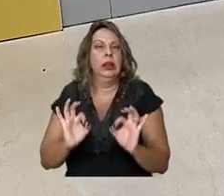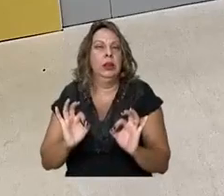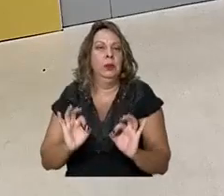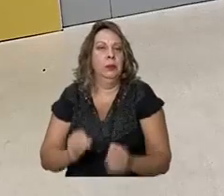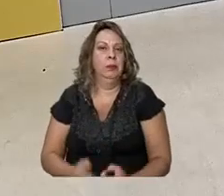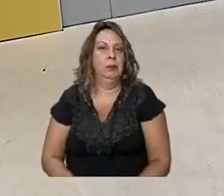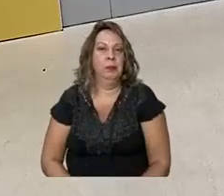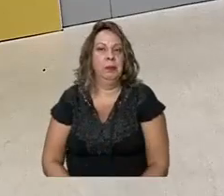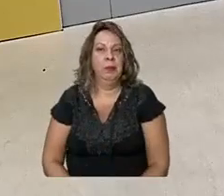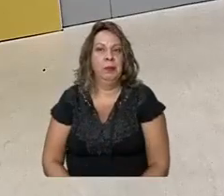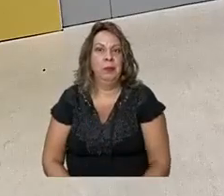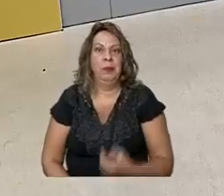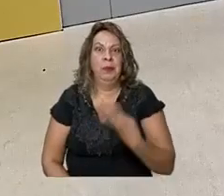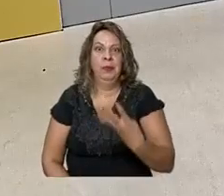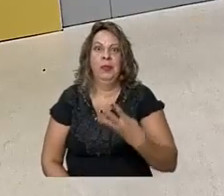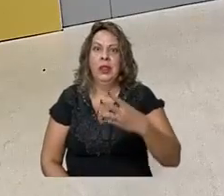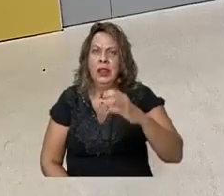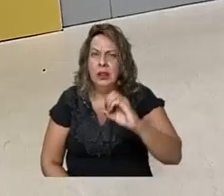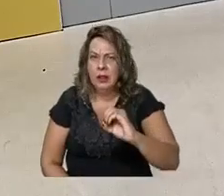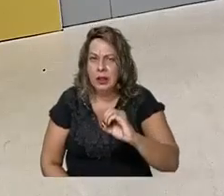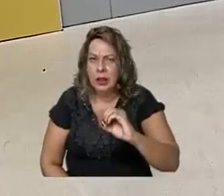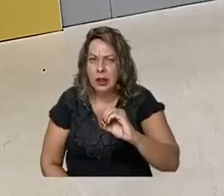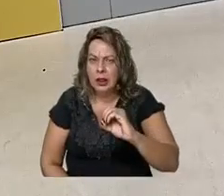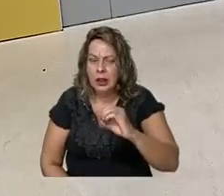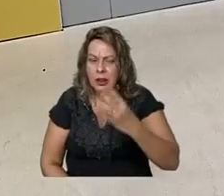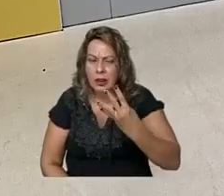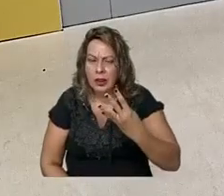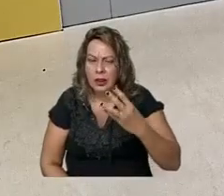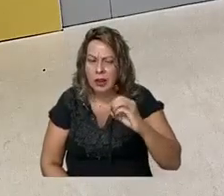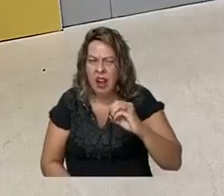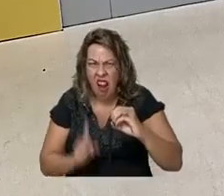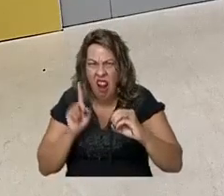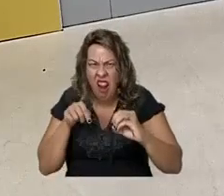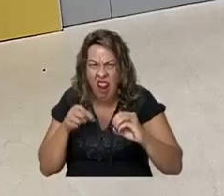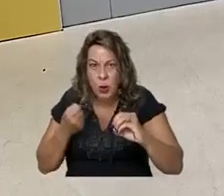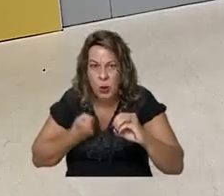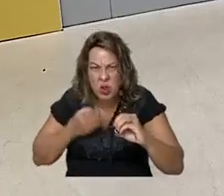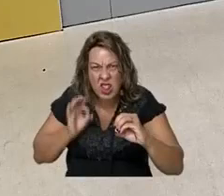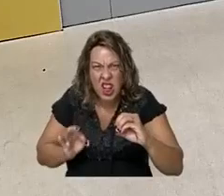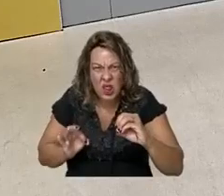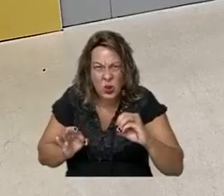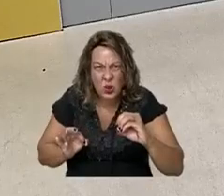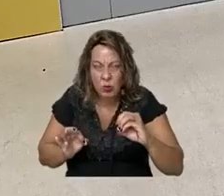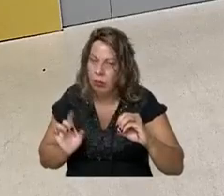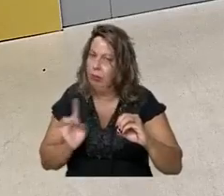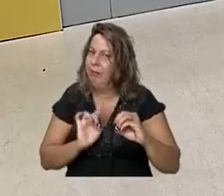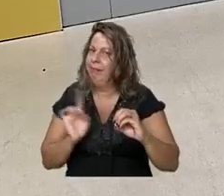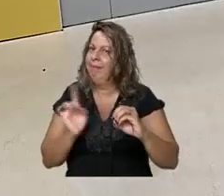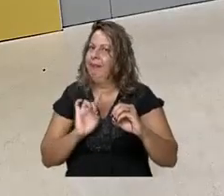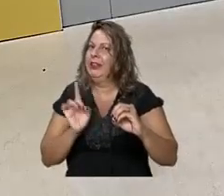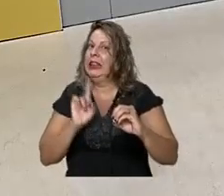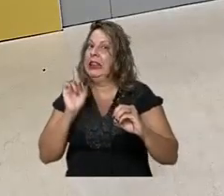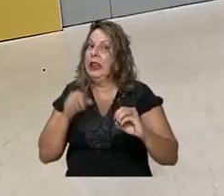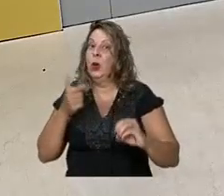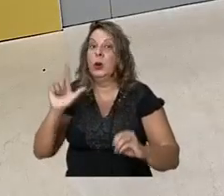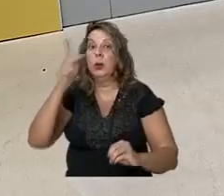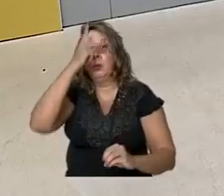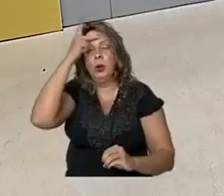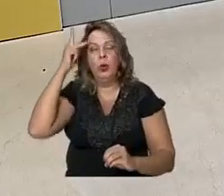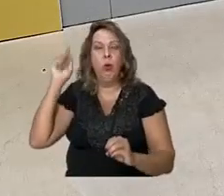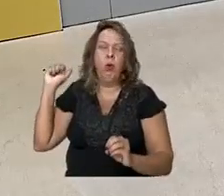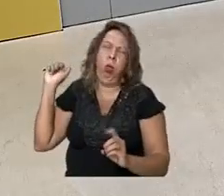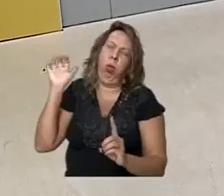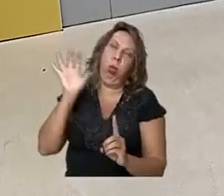veio. 40 decide, o 40 decide. Decidiu trazer mais gente para a disputa, agora já são